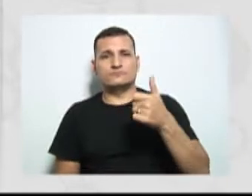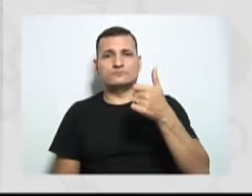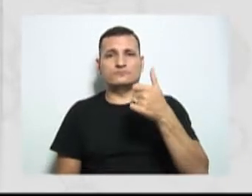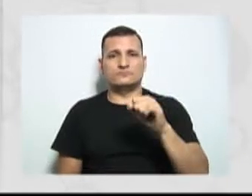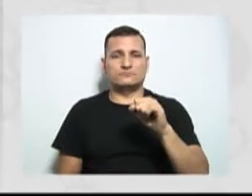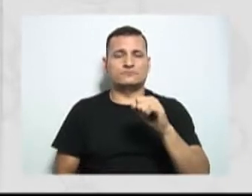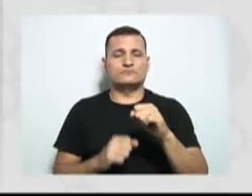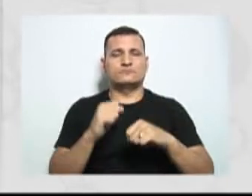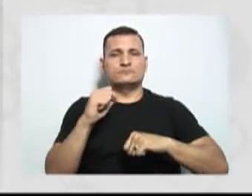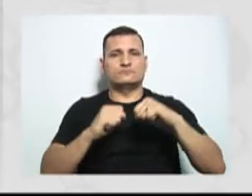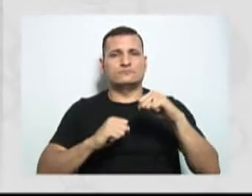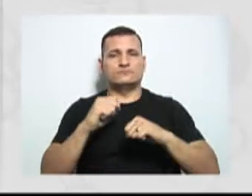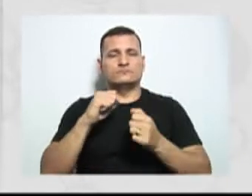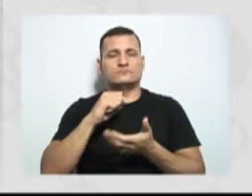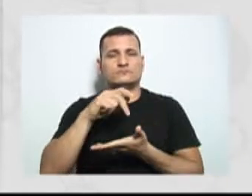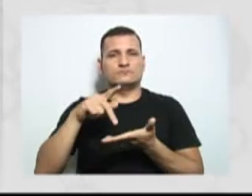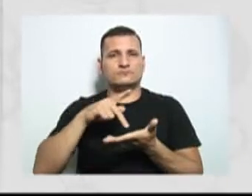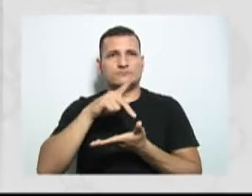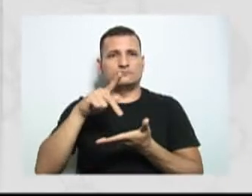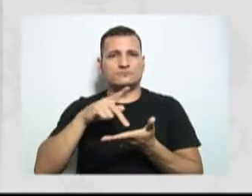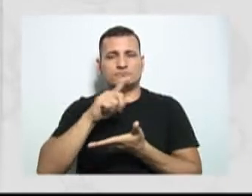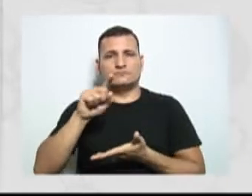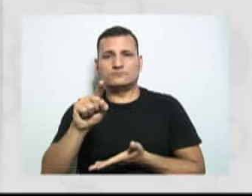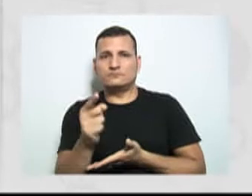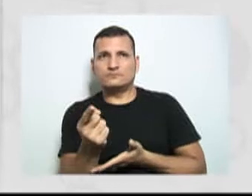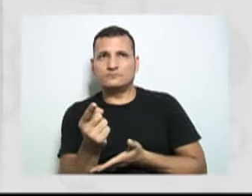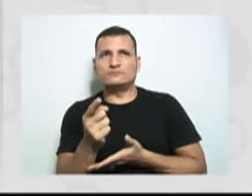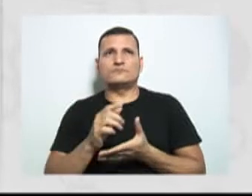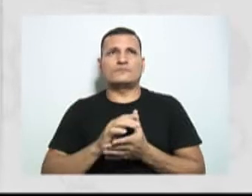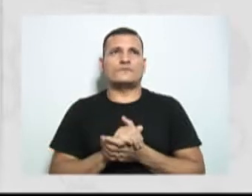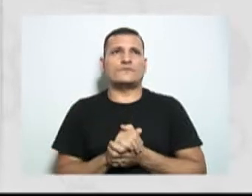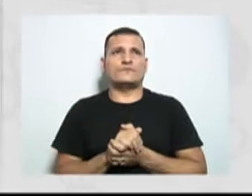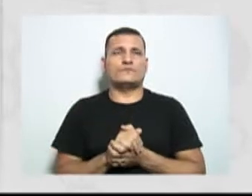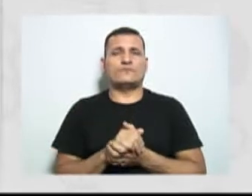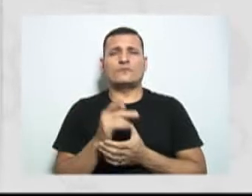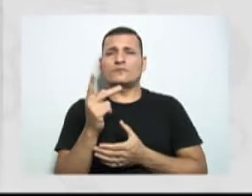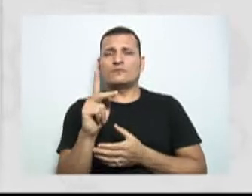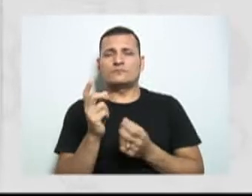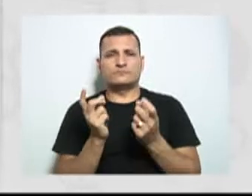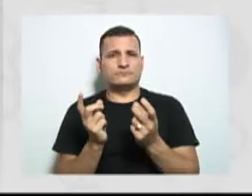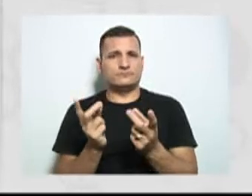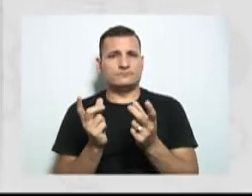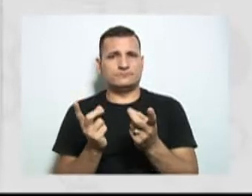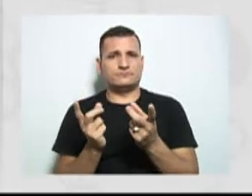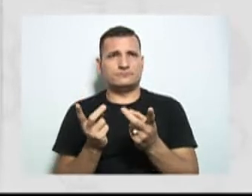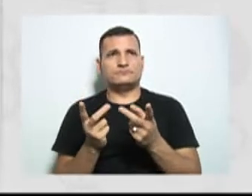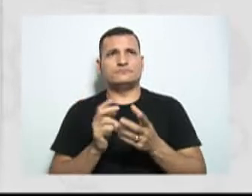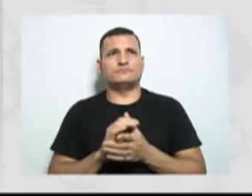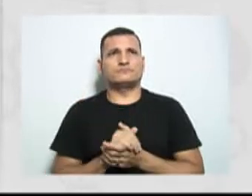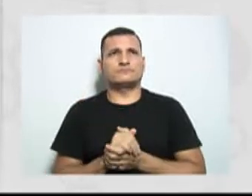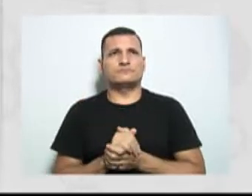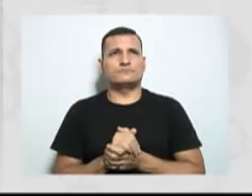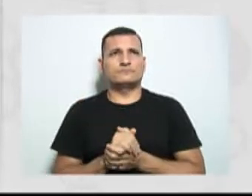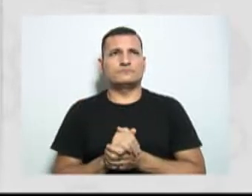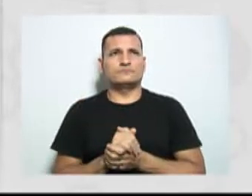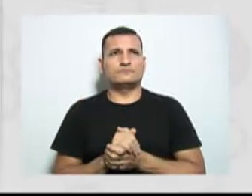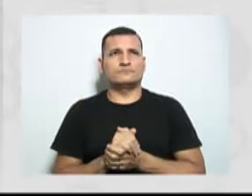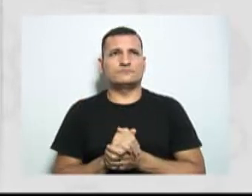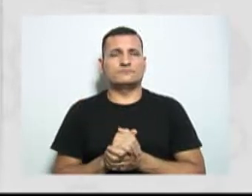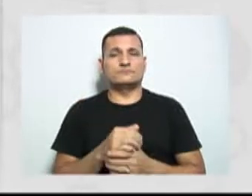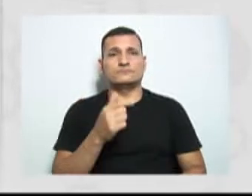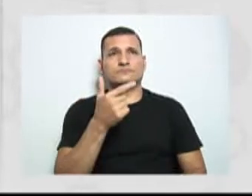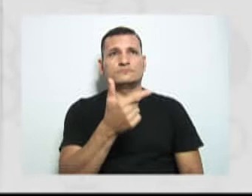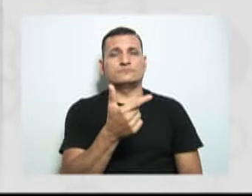produziu 1.000 unidades e o seu preço de venda foi de